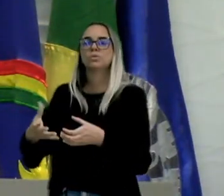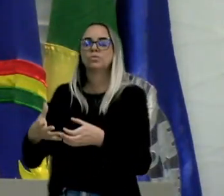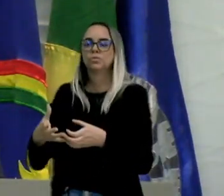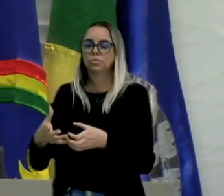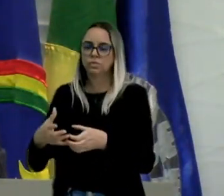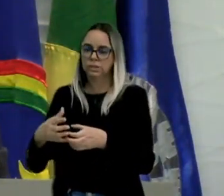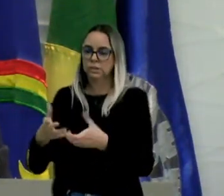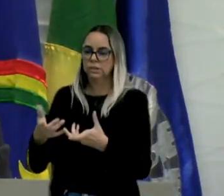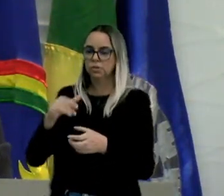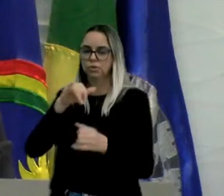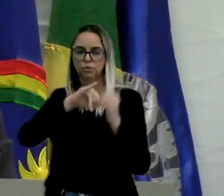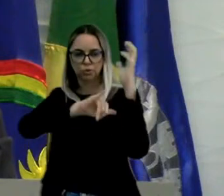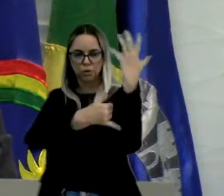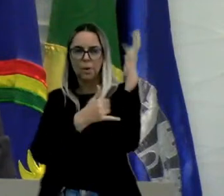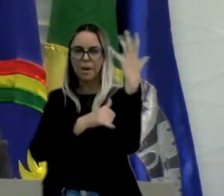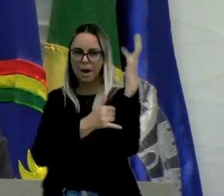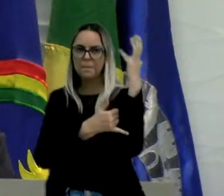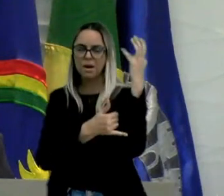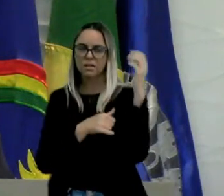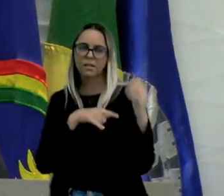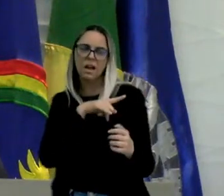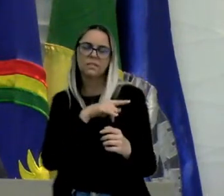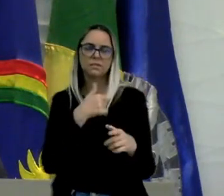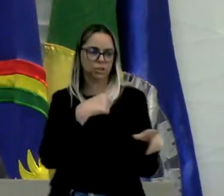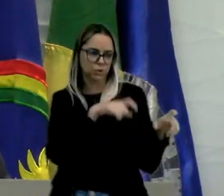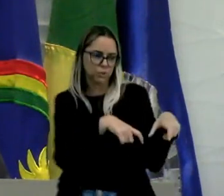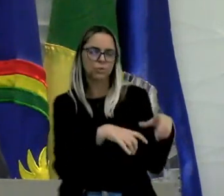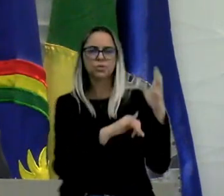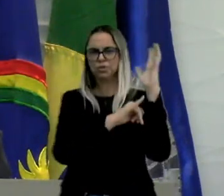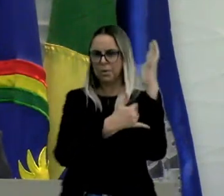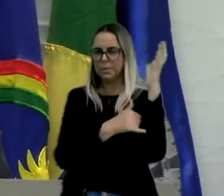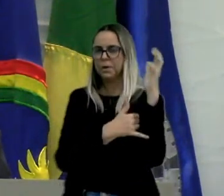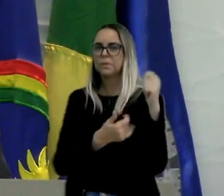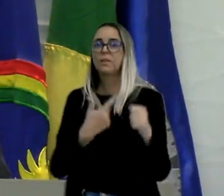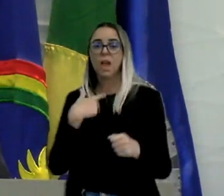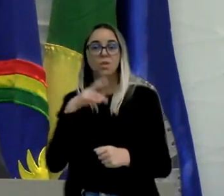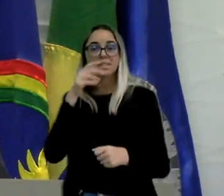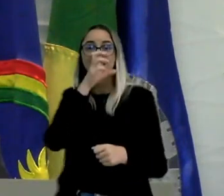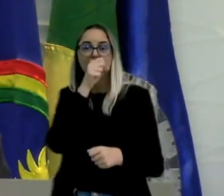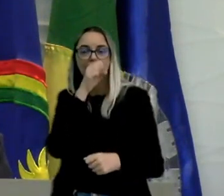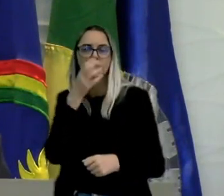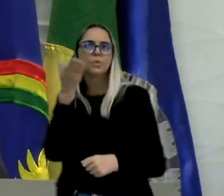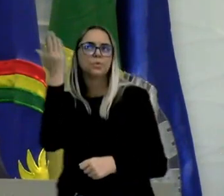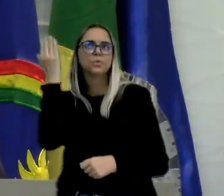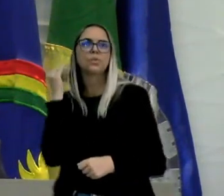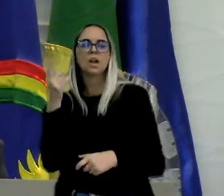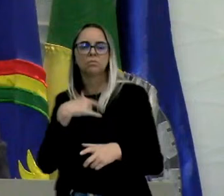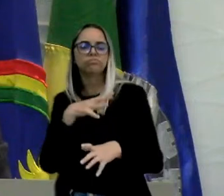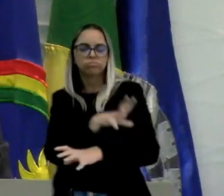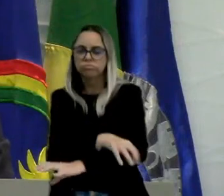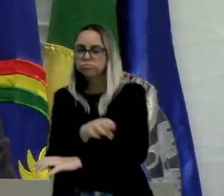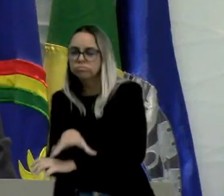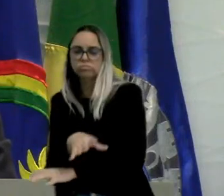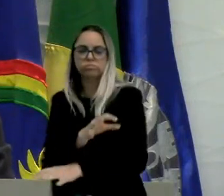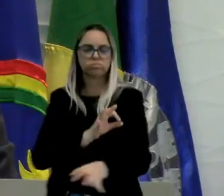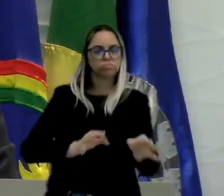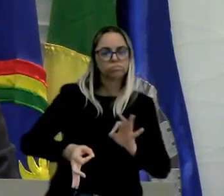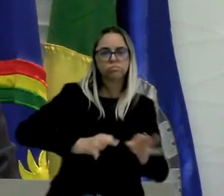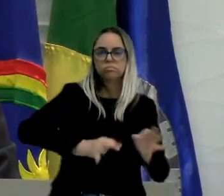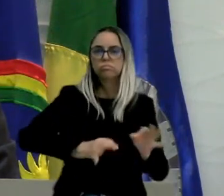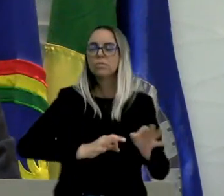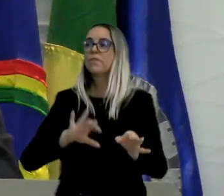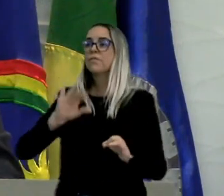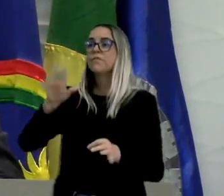a jurubeba sábado eu fui lá fazer alguns serviços de erações de Terra ao entorno da jurubeba Vereador